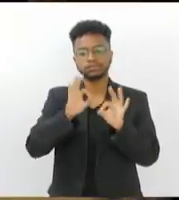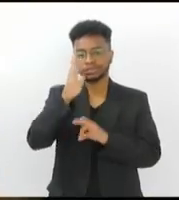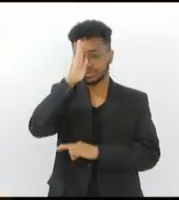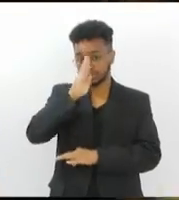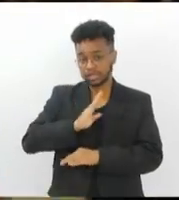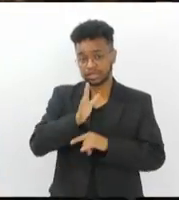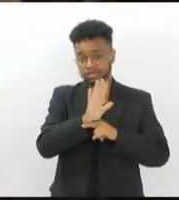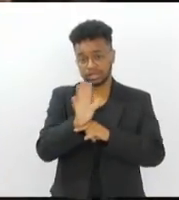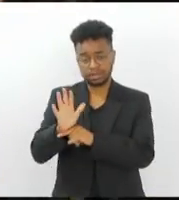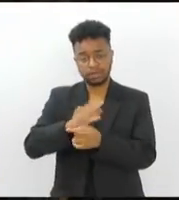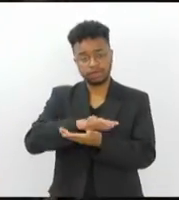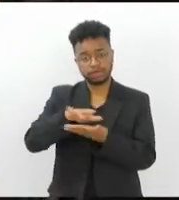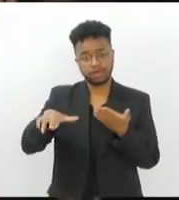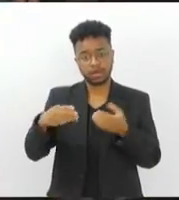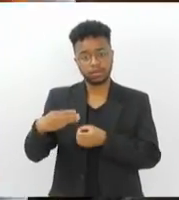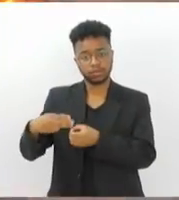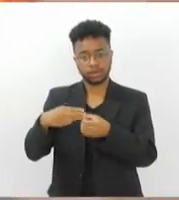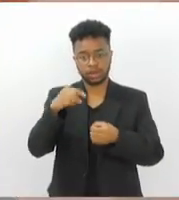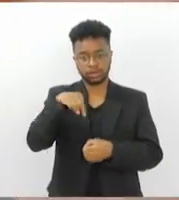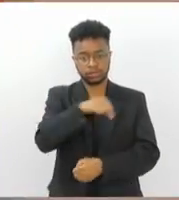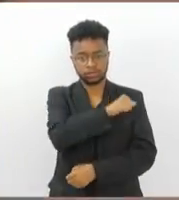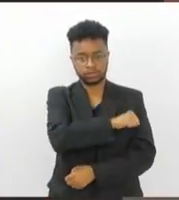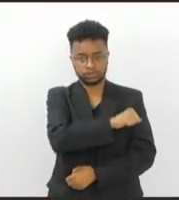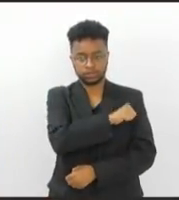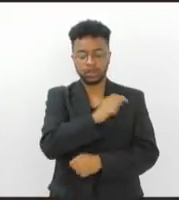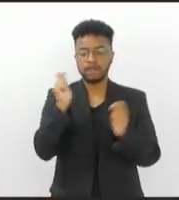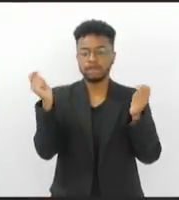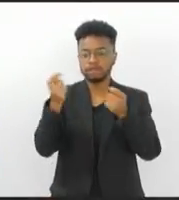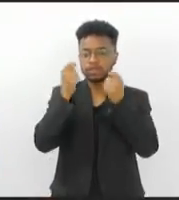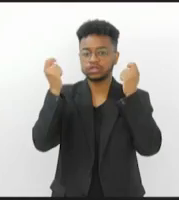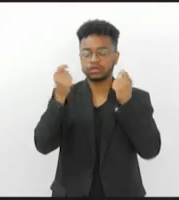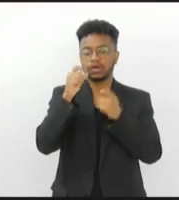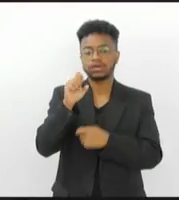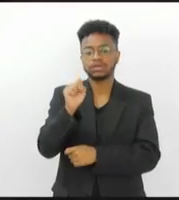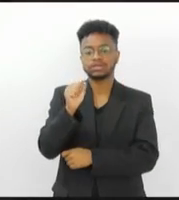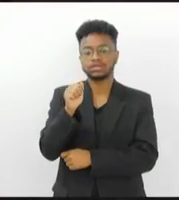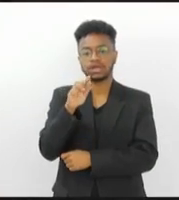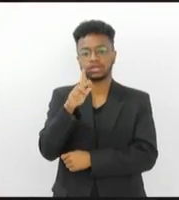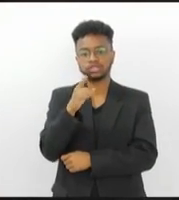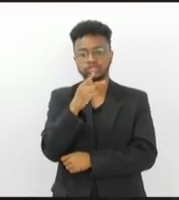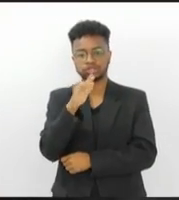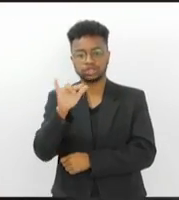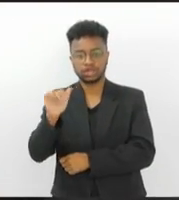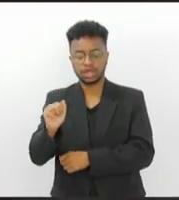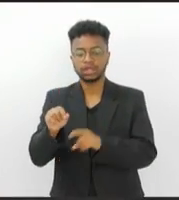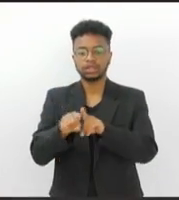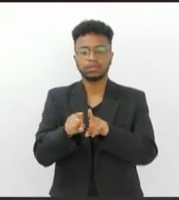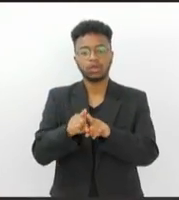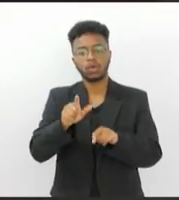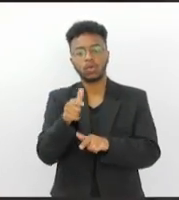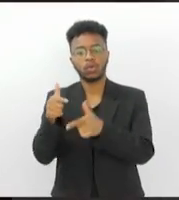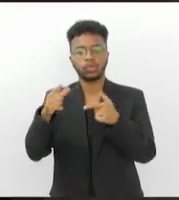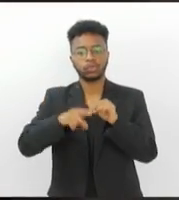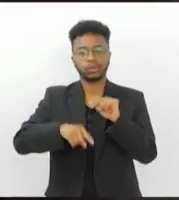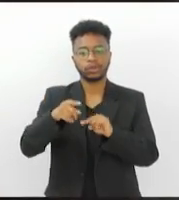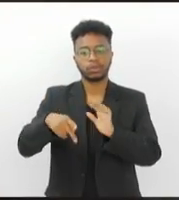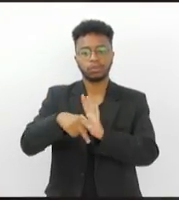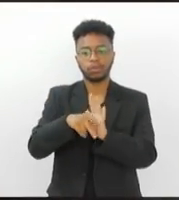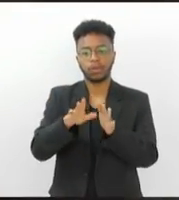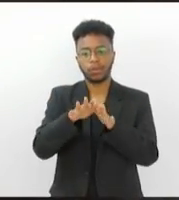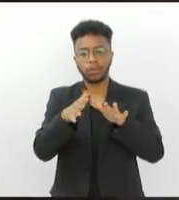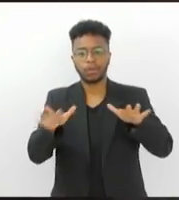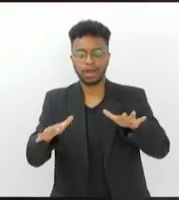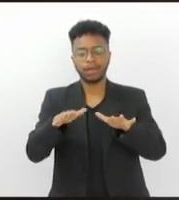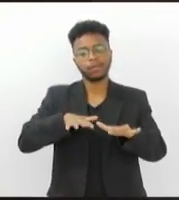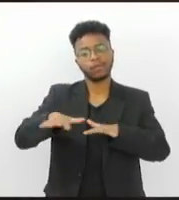retomado em vários municípios do Rio Festival da sardinha e frutos do mar movimenta Búzios neste fim de semana